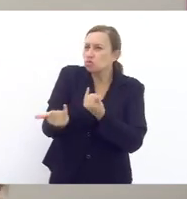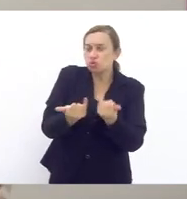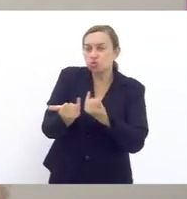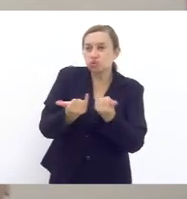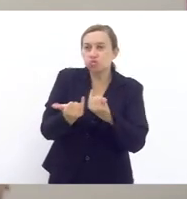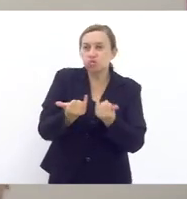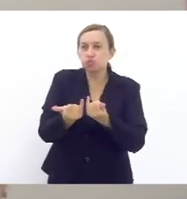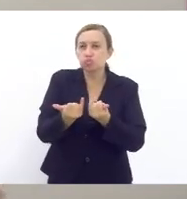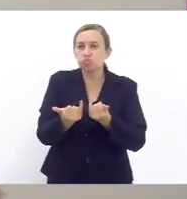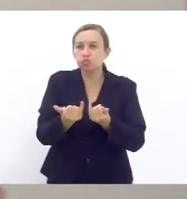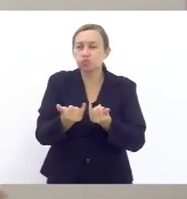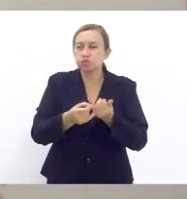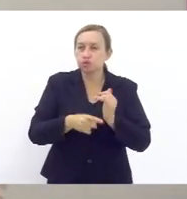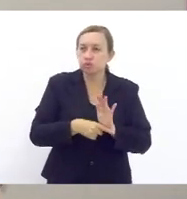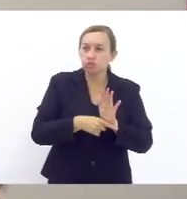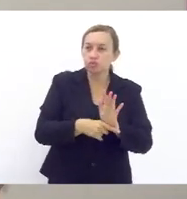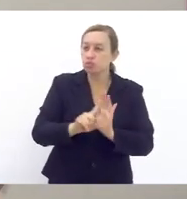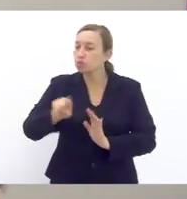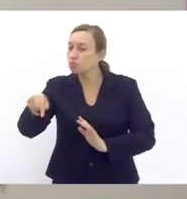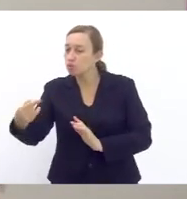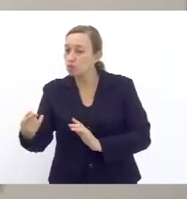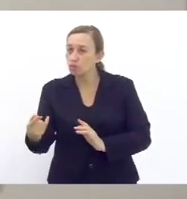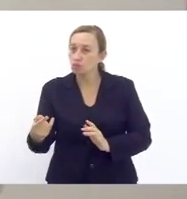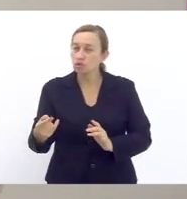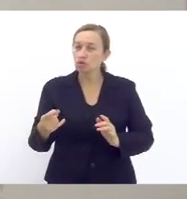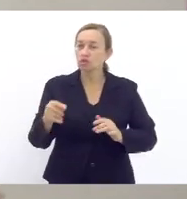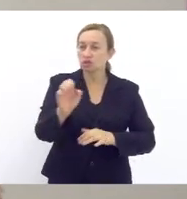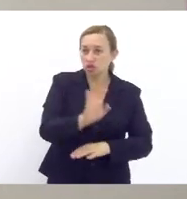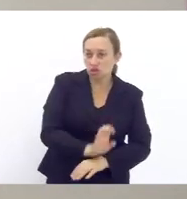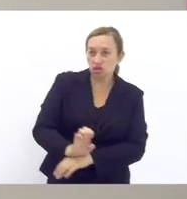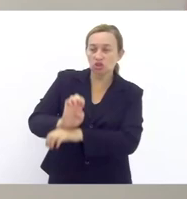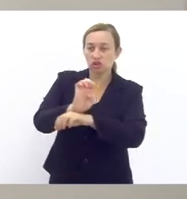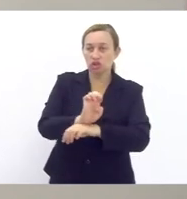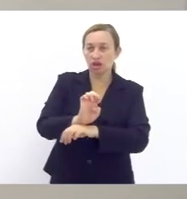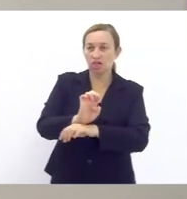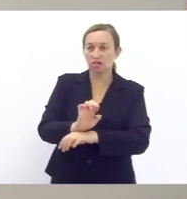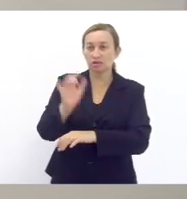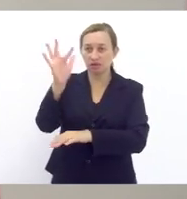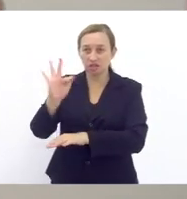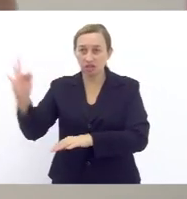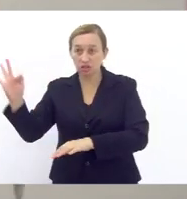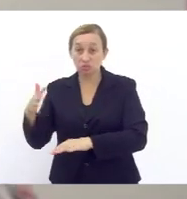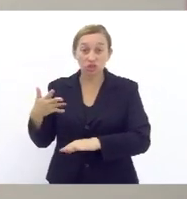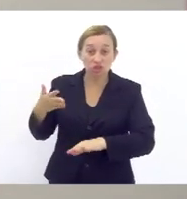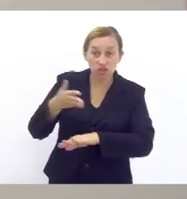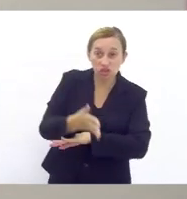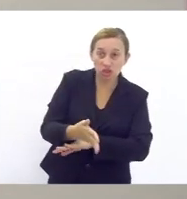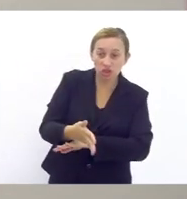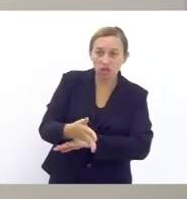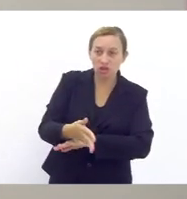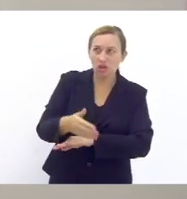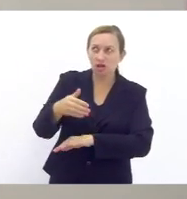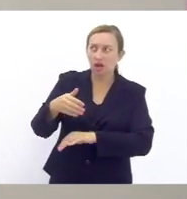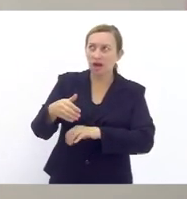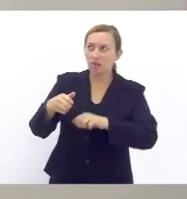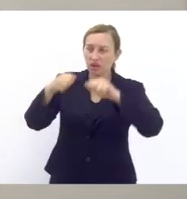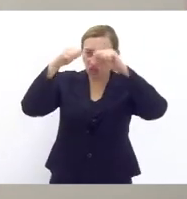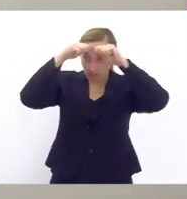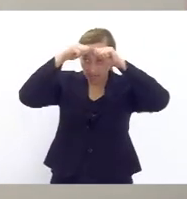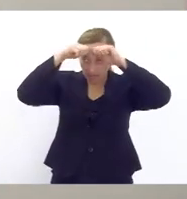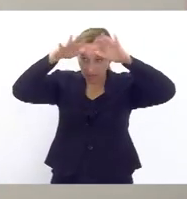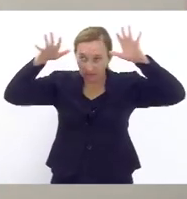atendimentos em outros estados da nossa Federação e quando a gente chega no Acre que tem aí quase